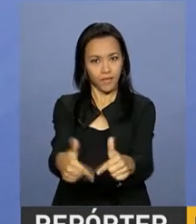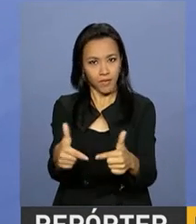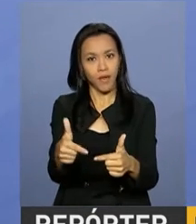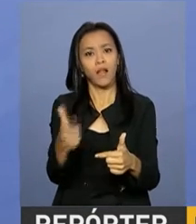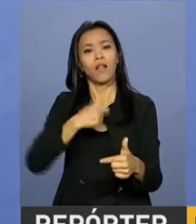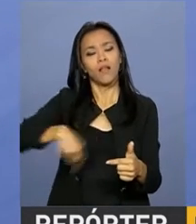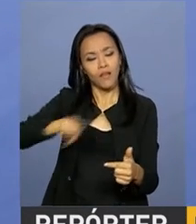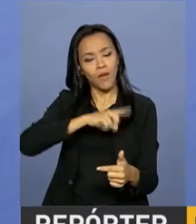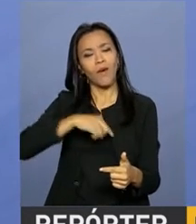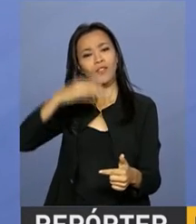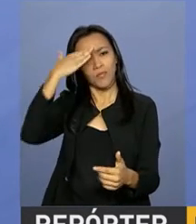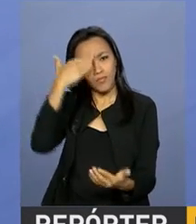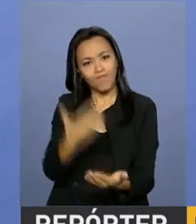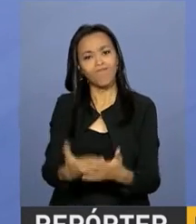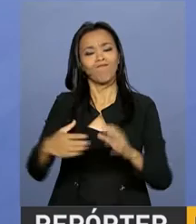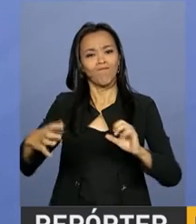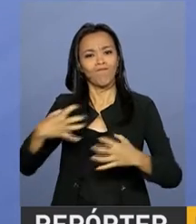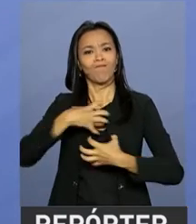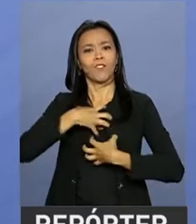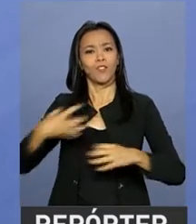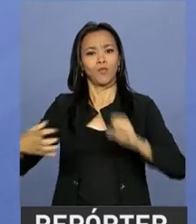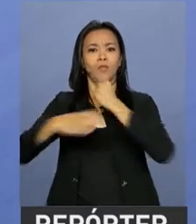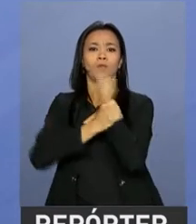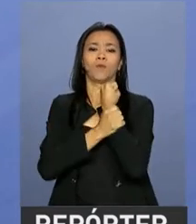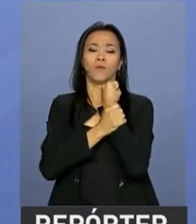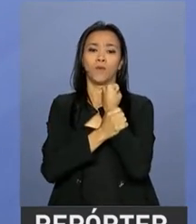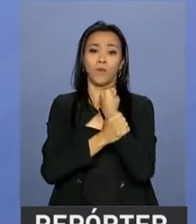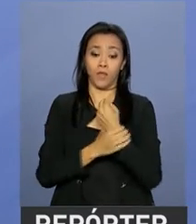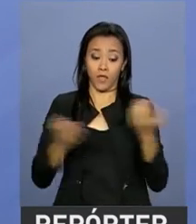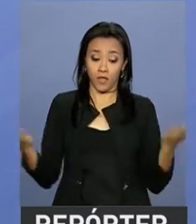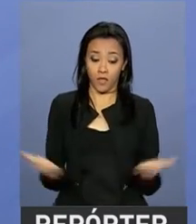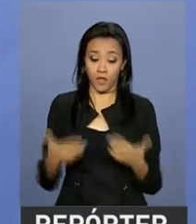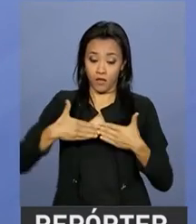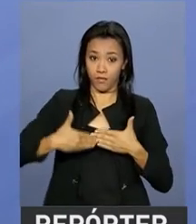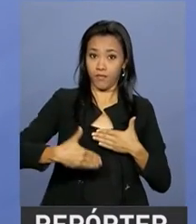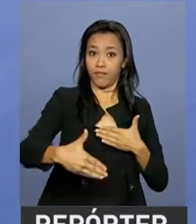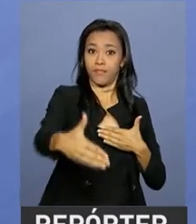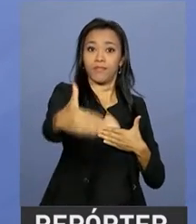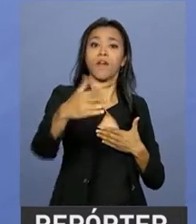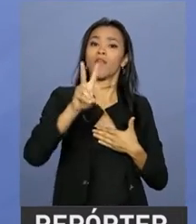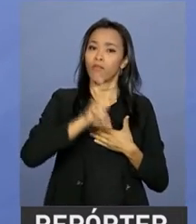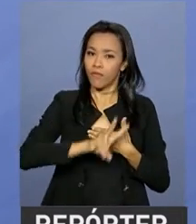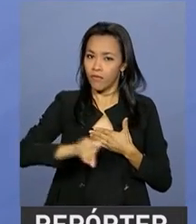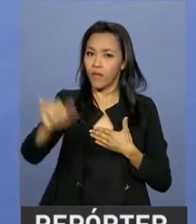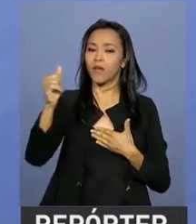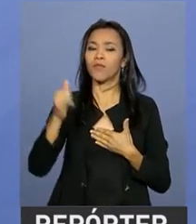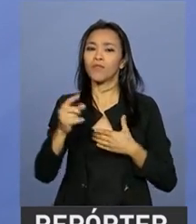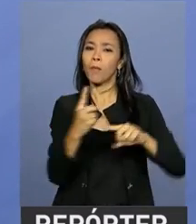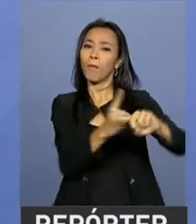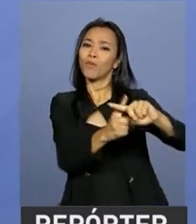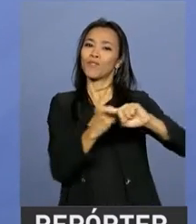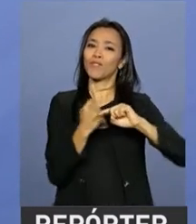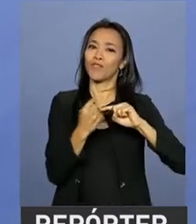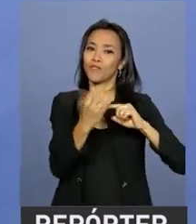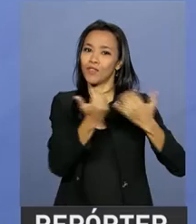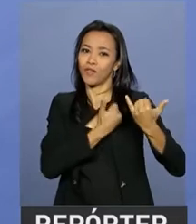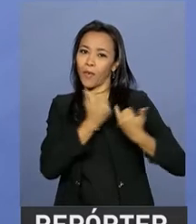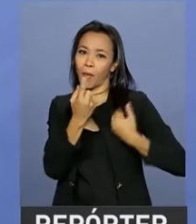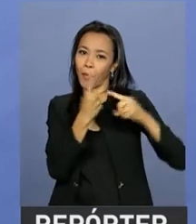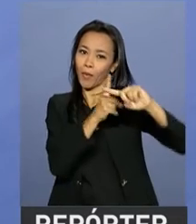confiantes com hits que a partir daqui nós vamos sempre ter dados positivos para